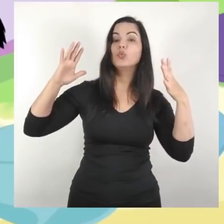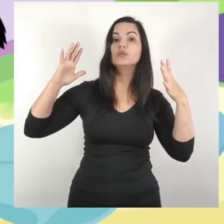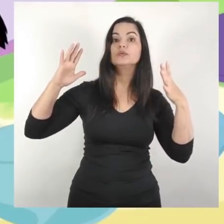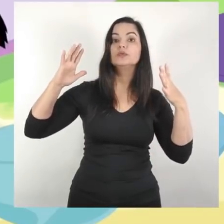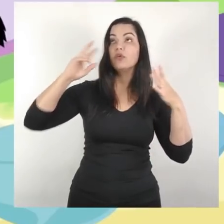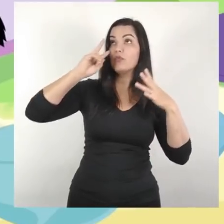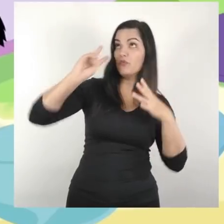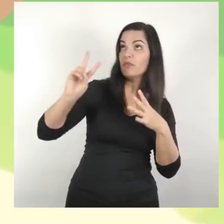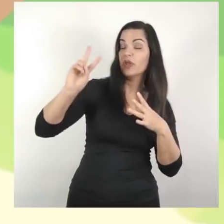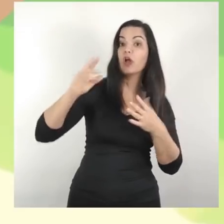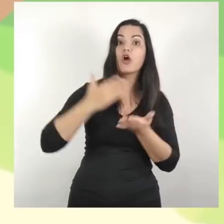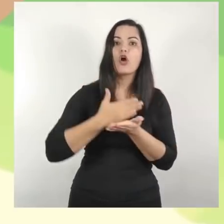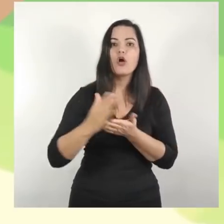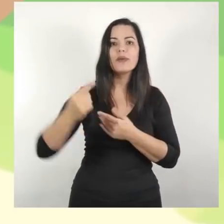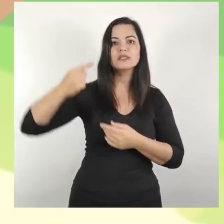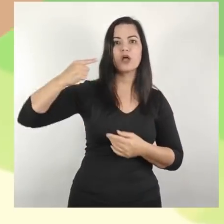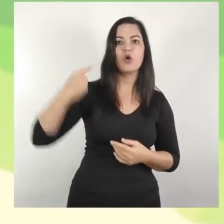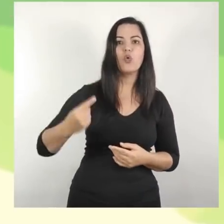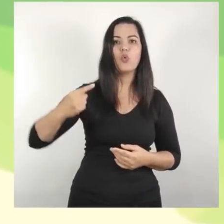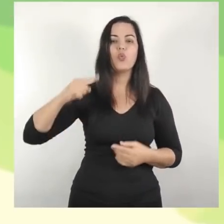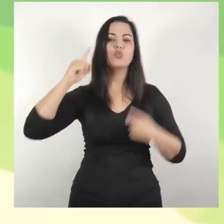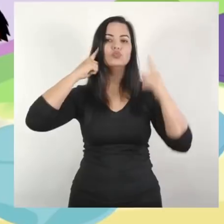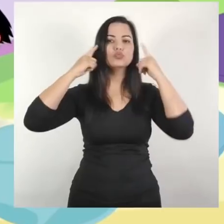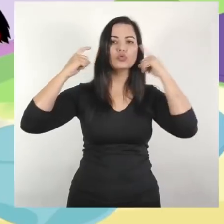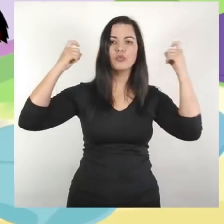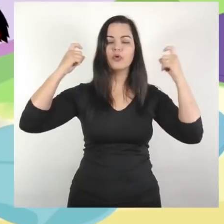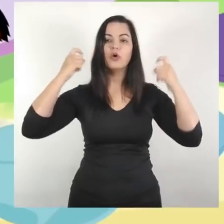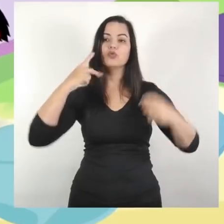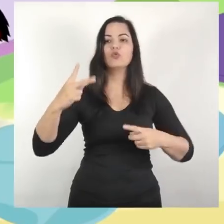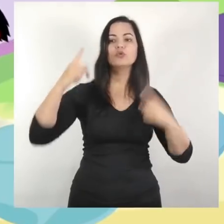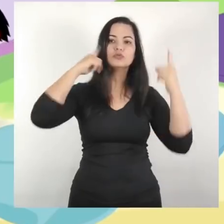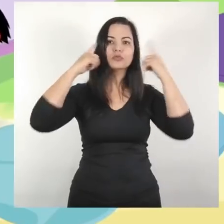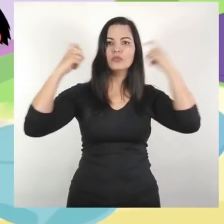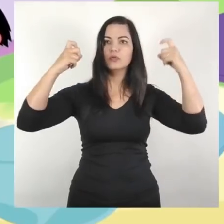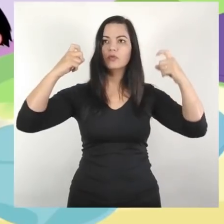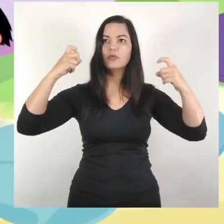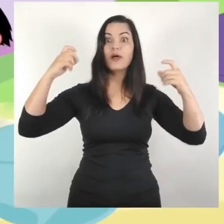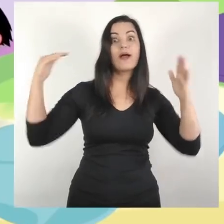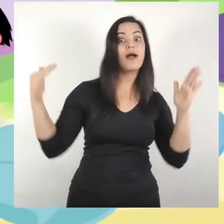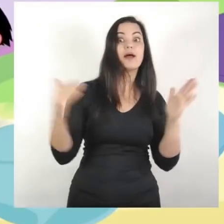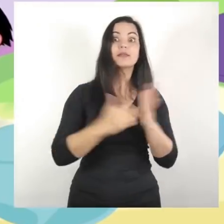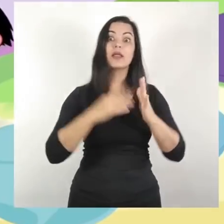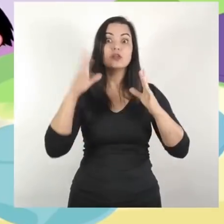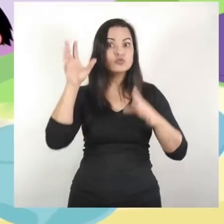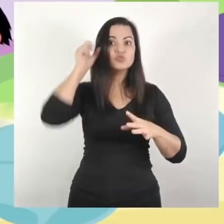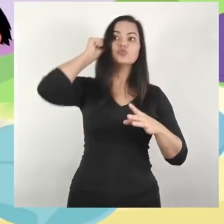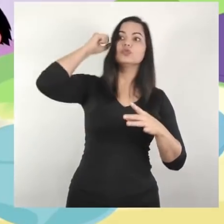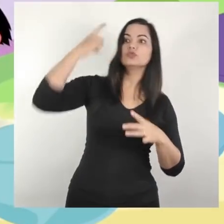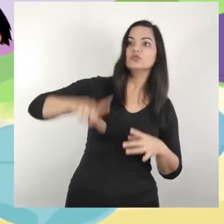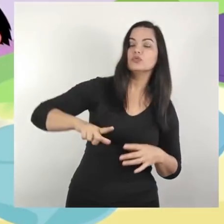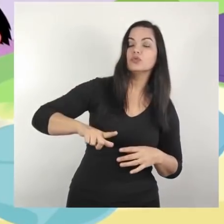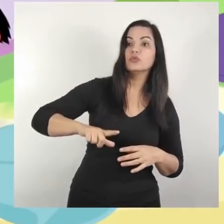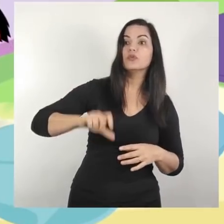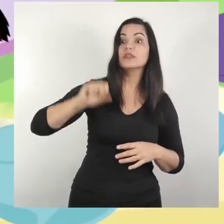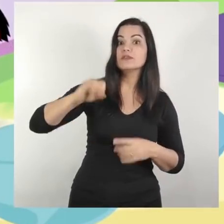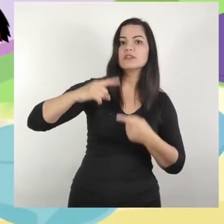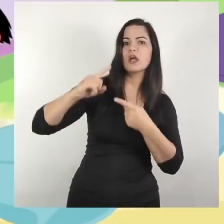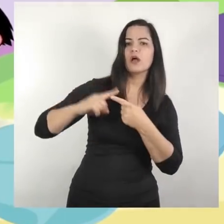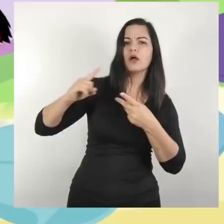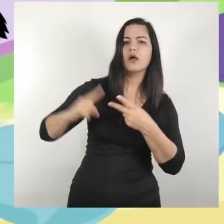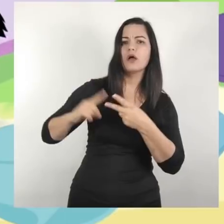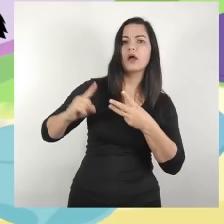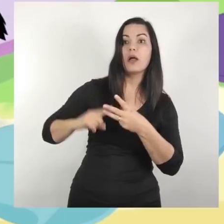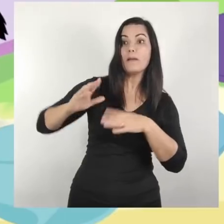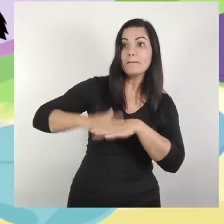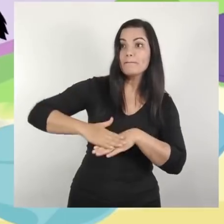contar assim. Um trovão, dois trovões, até escutar o trovão. Quanto mais trovões você contar, mais